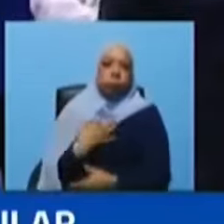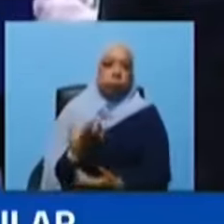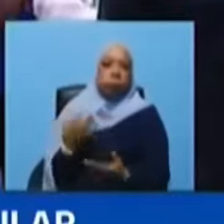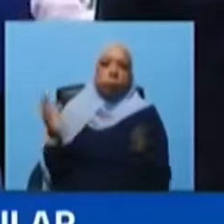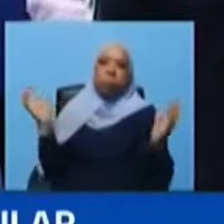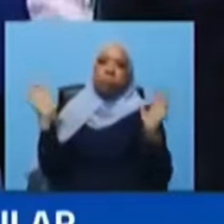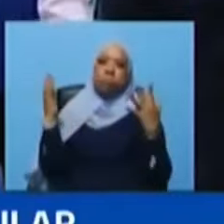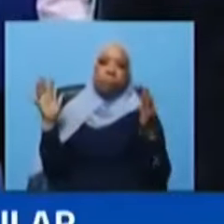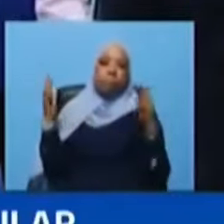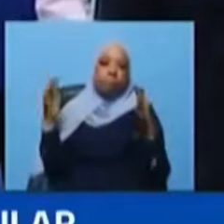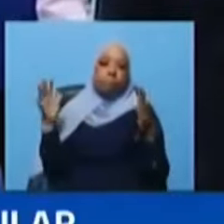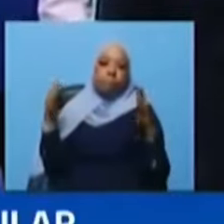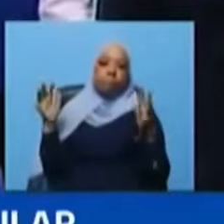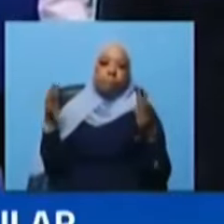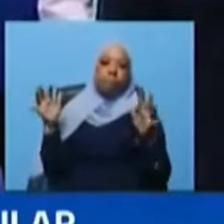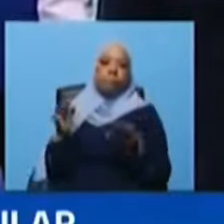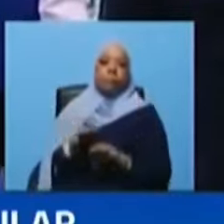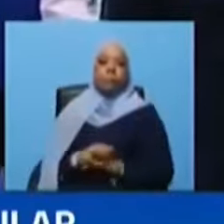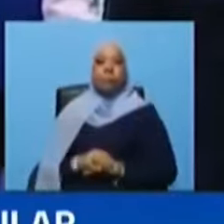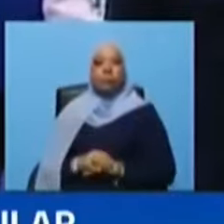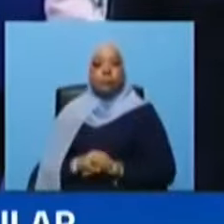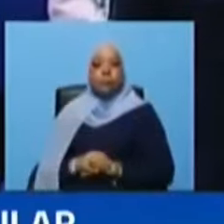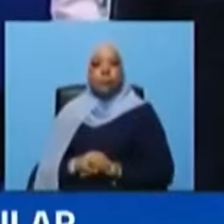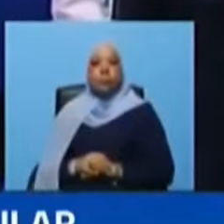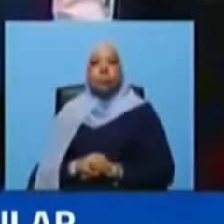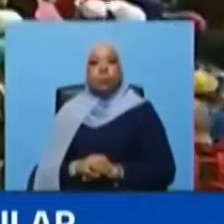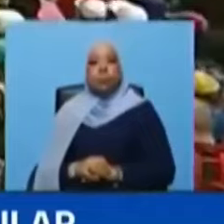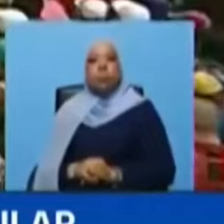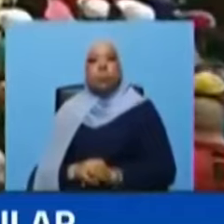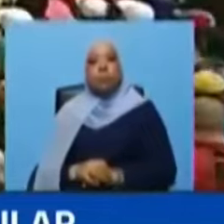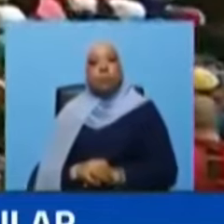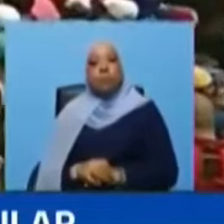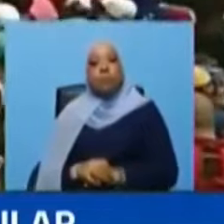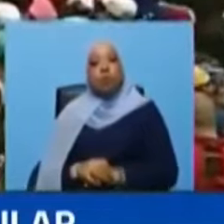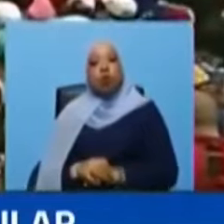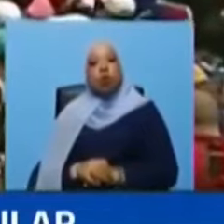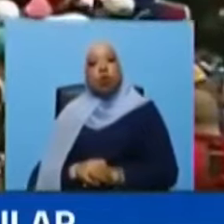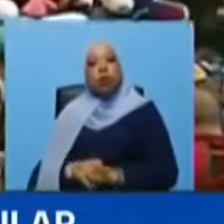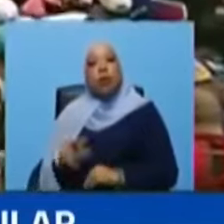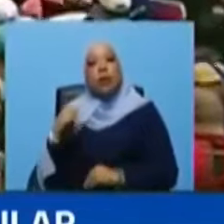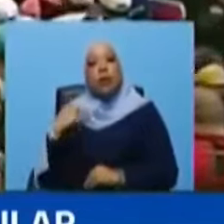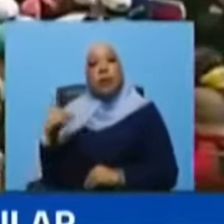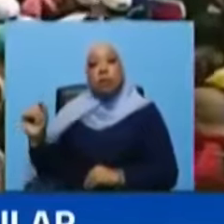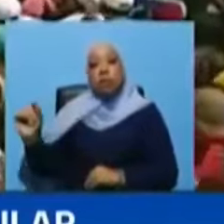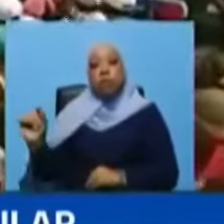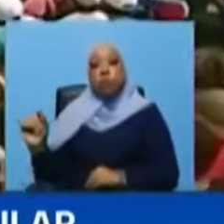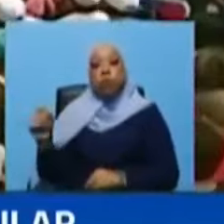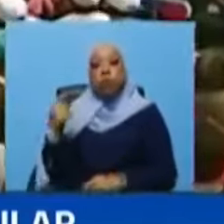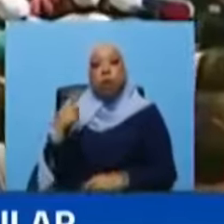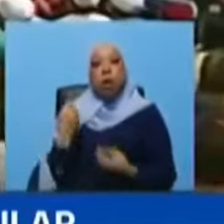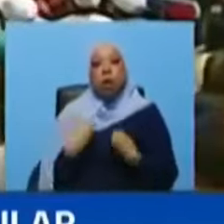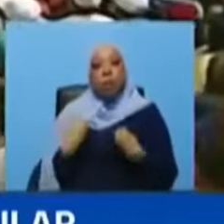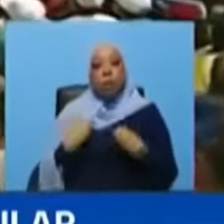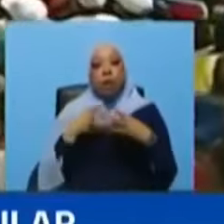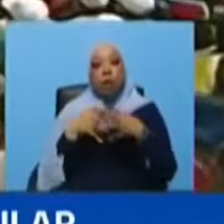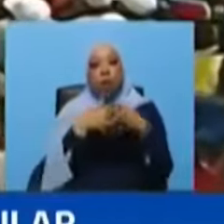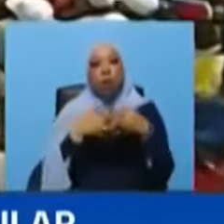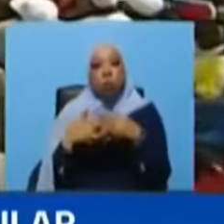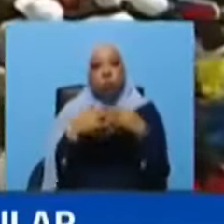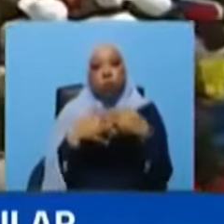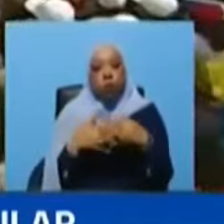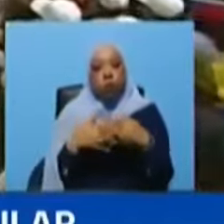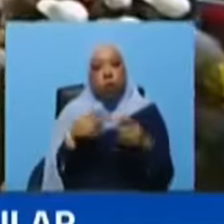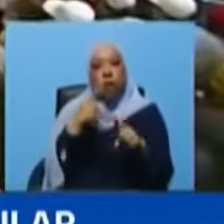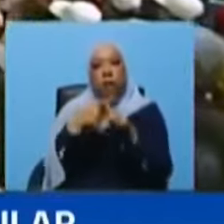processo eleitoral e posicionamentos diálogos enfim Qual é na sua avaliação o custo político da